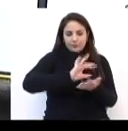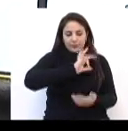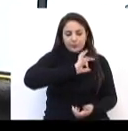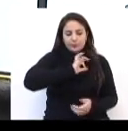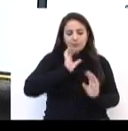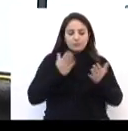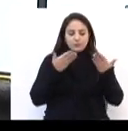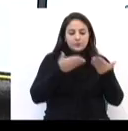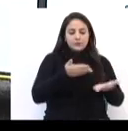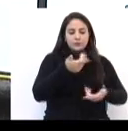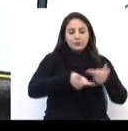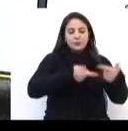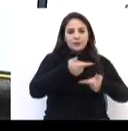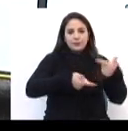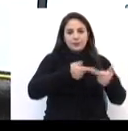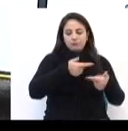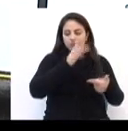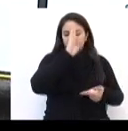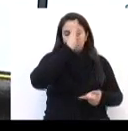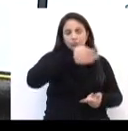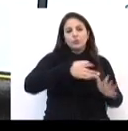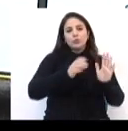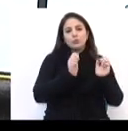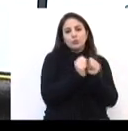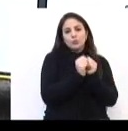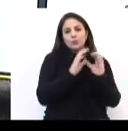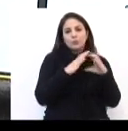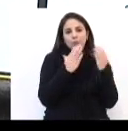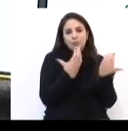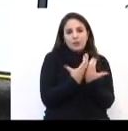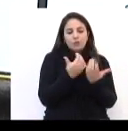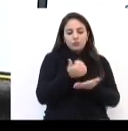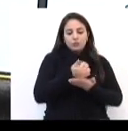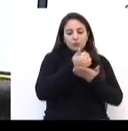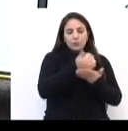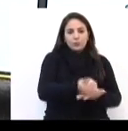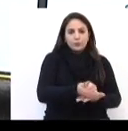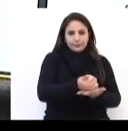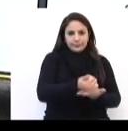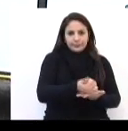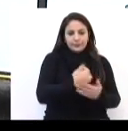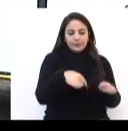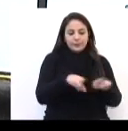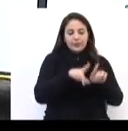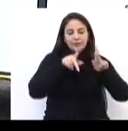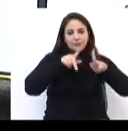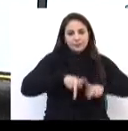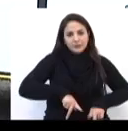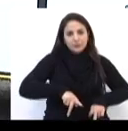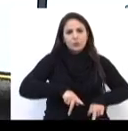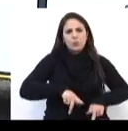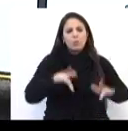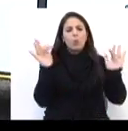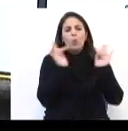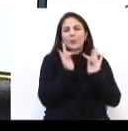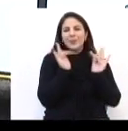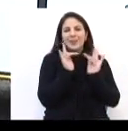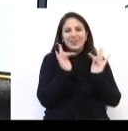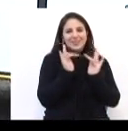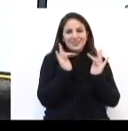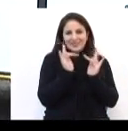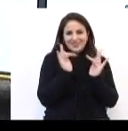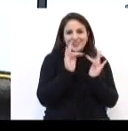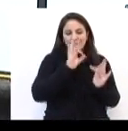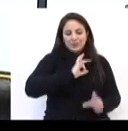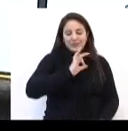um trabalho direto com a comunidade, de apoio às pessoas, com um contato próximo,